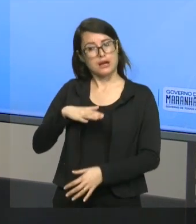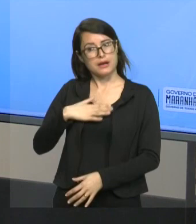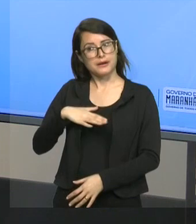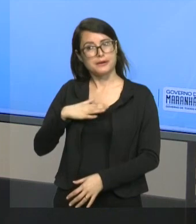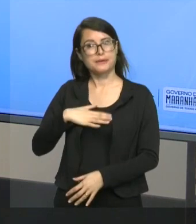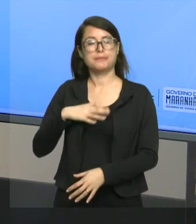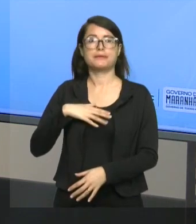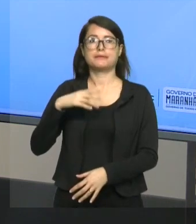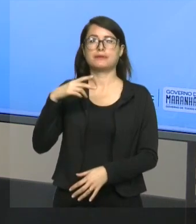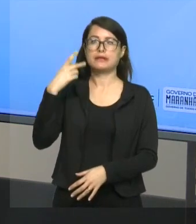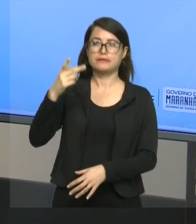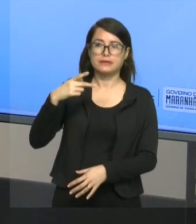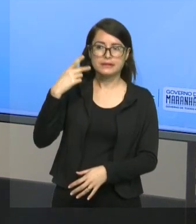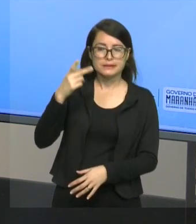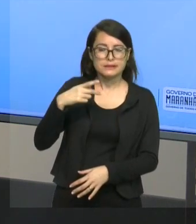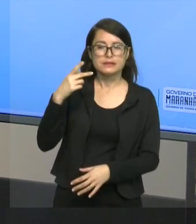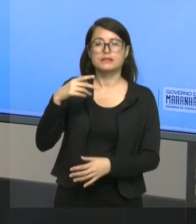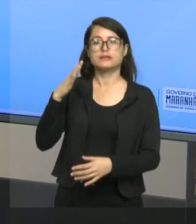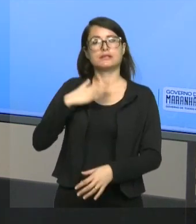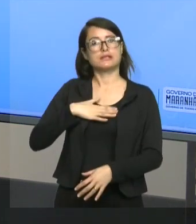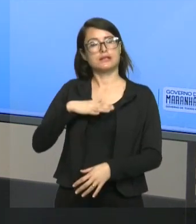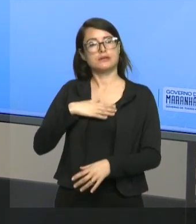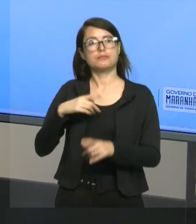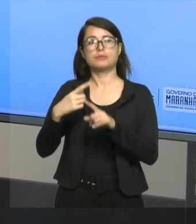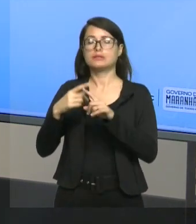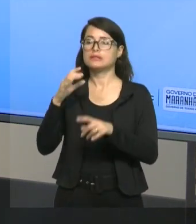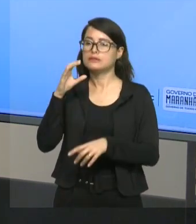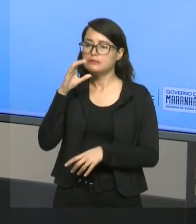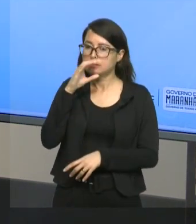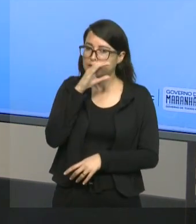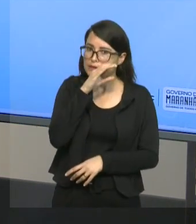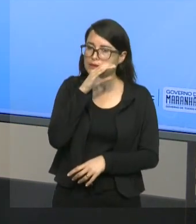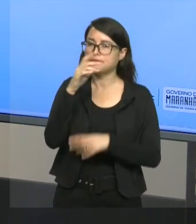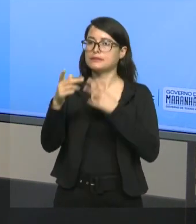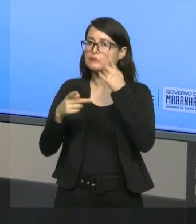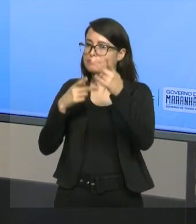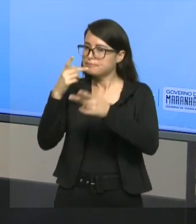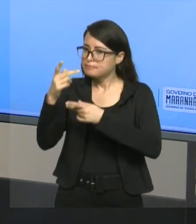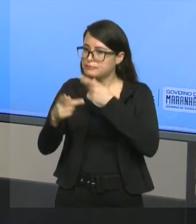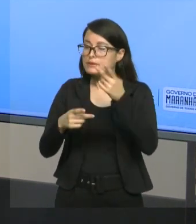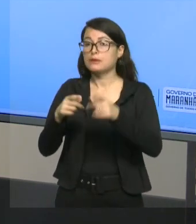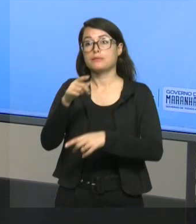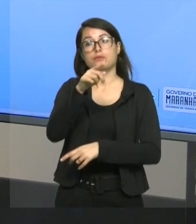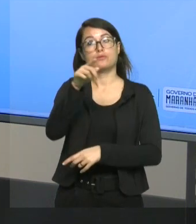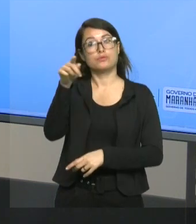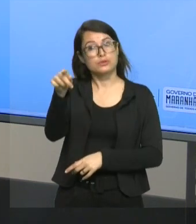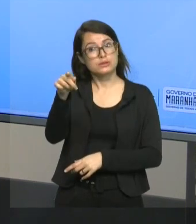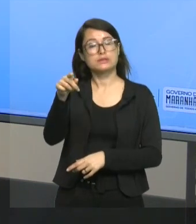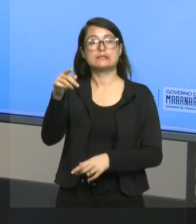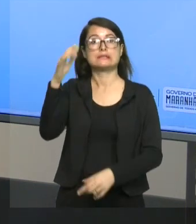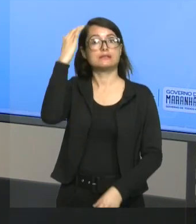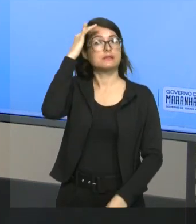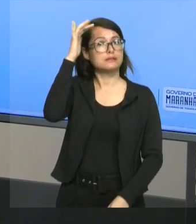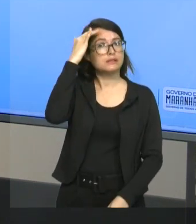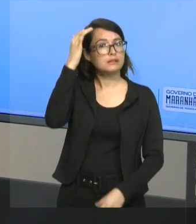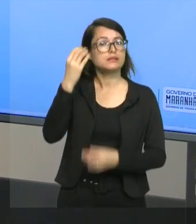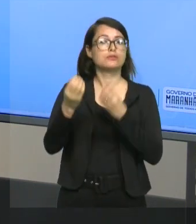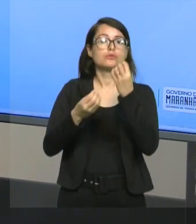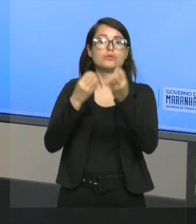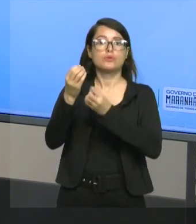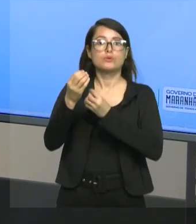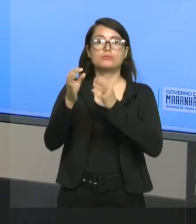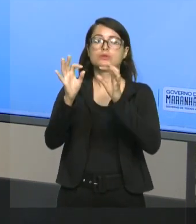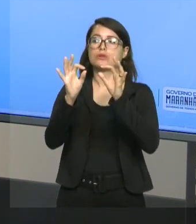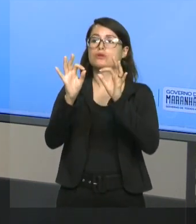eu estou falando mais devagar. Por que eu estou fazendo tudo isso? Para que você entenda como se